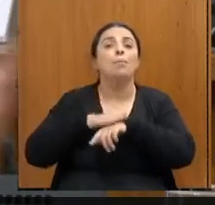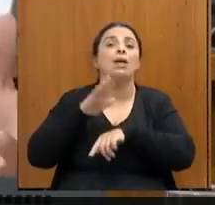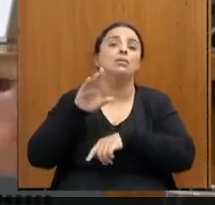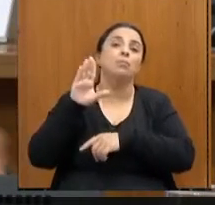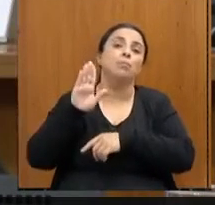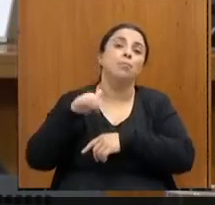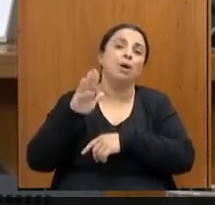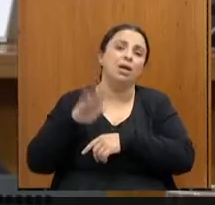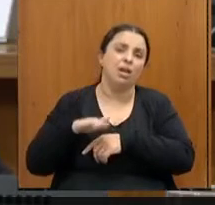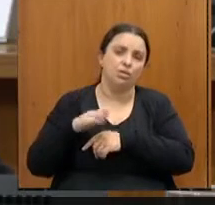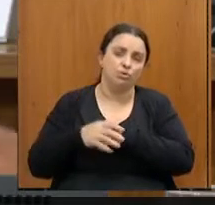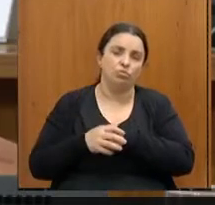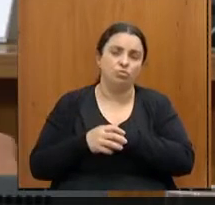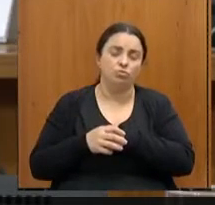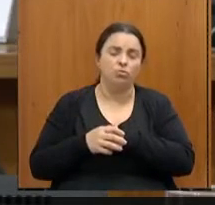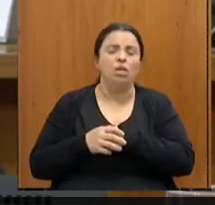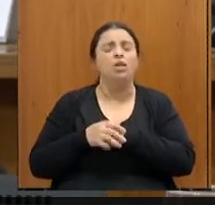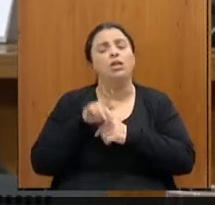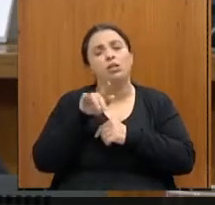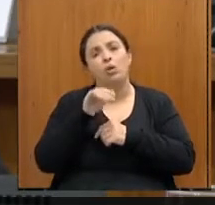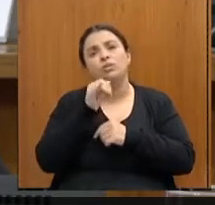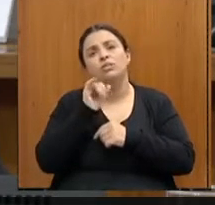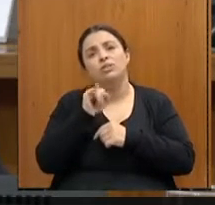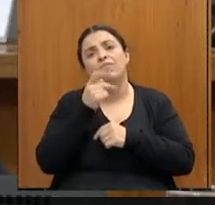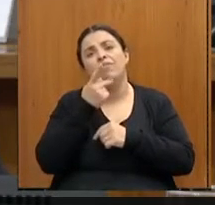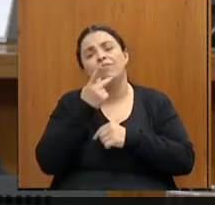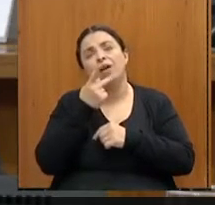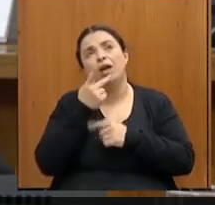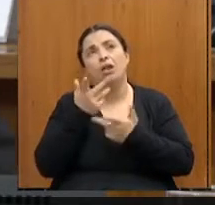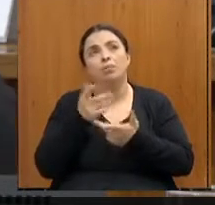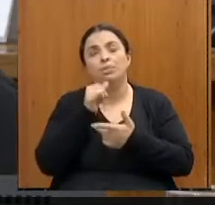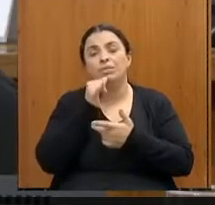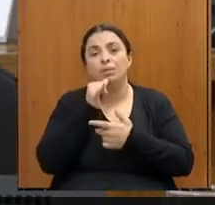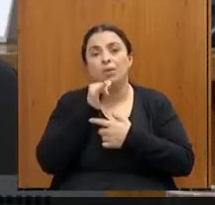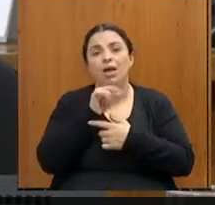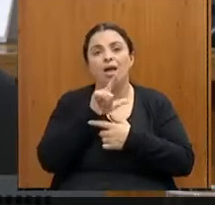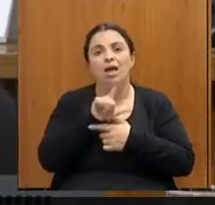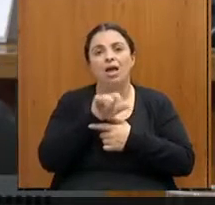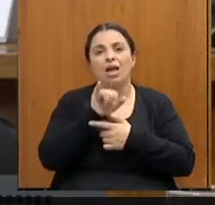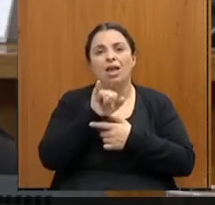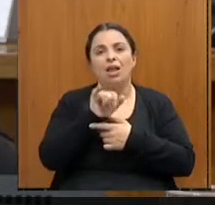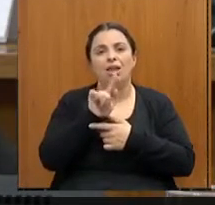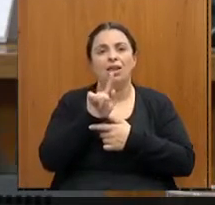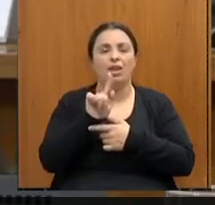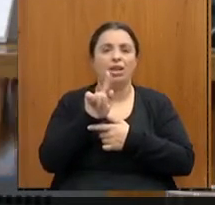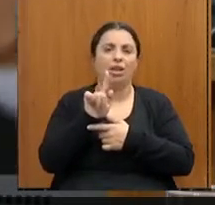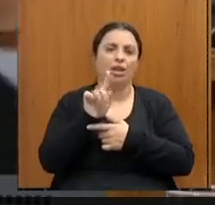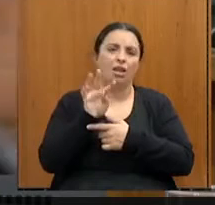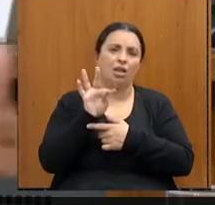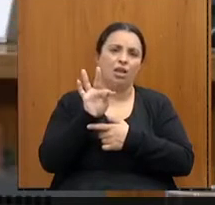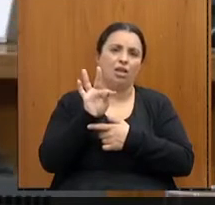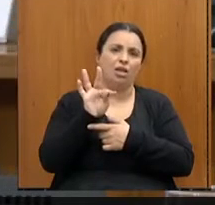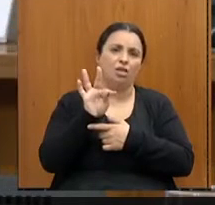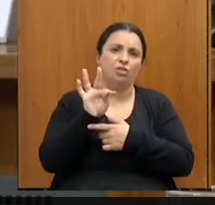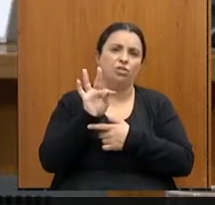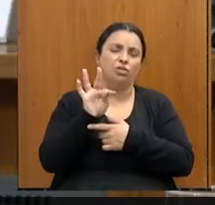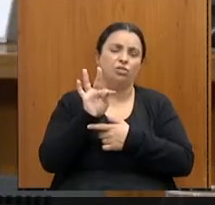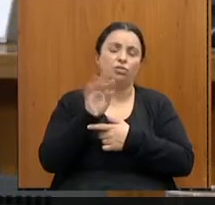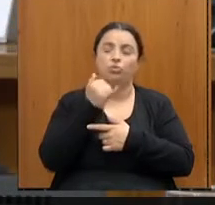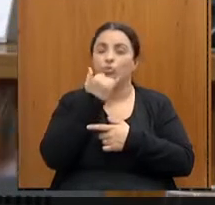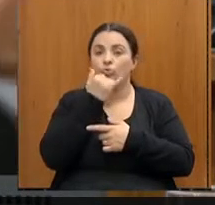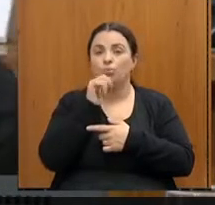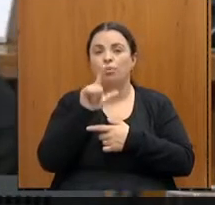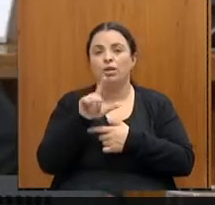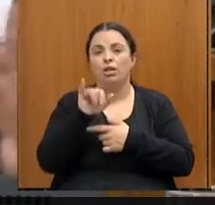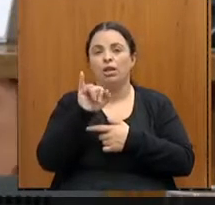quando a gente fala por exemplo da venda da Light é uma empresa destinatária